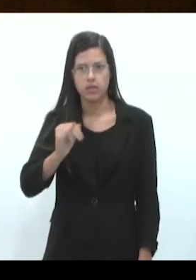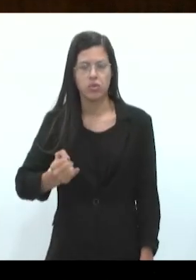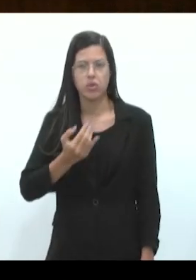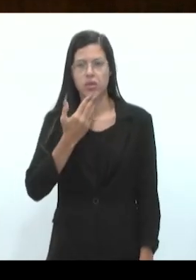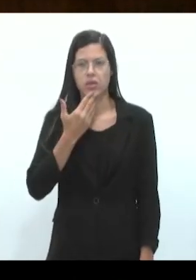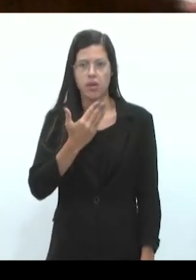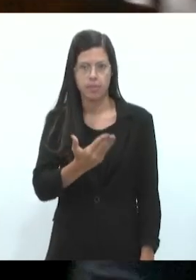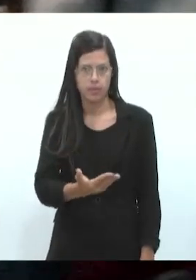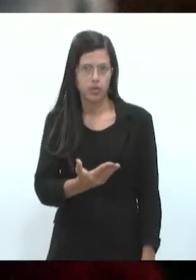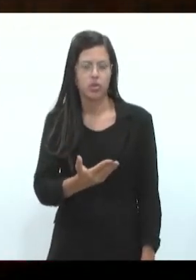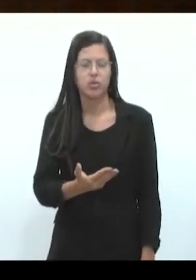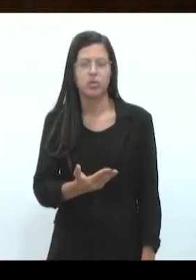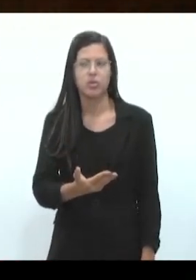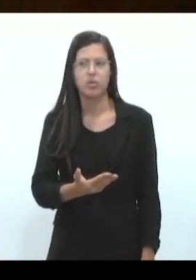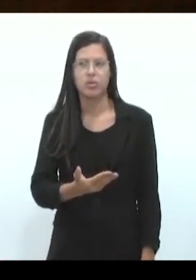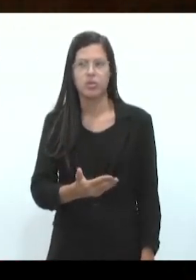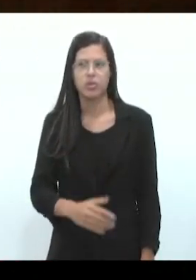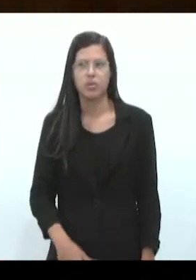Vossa Excelência,